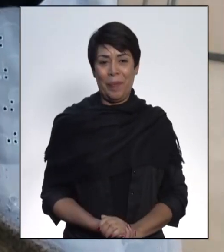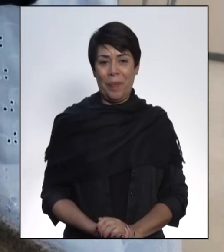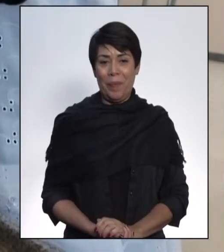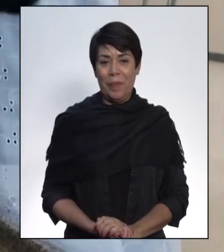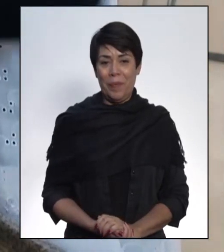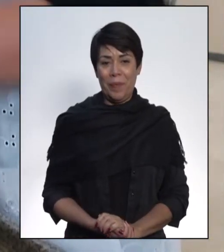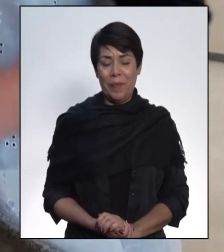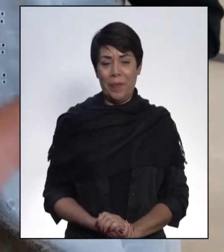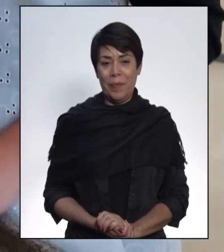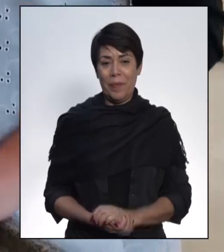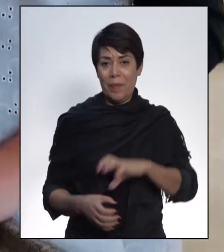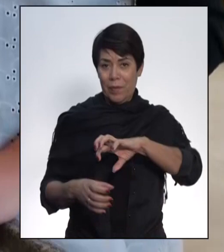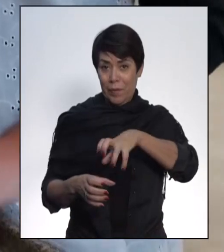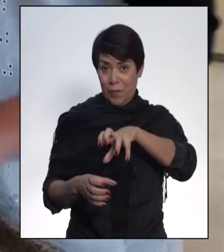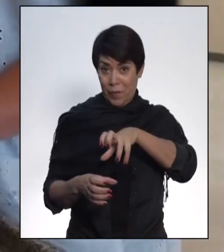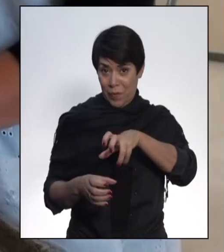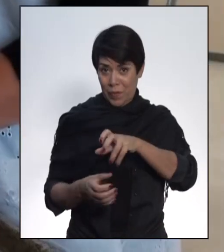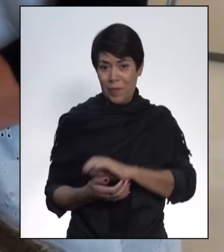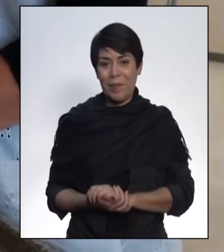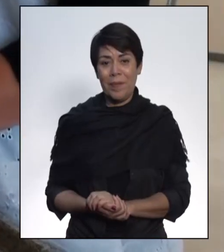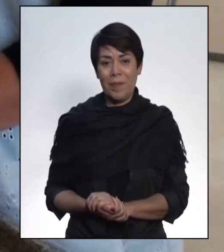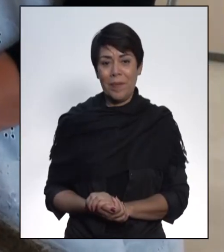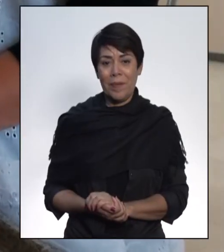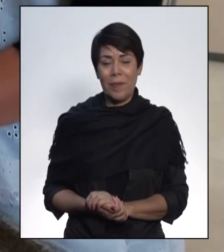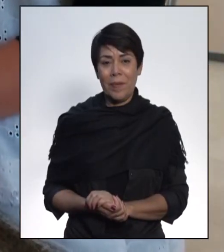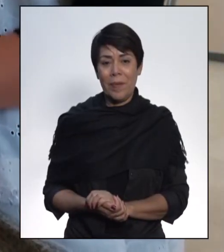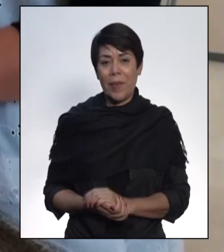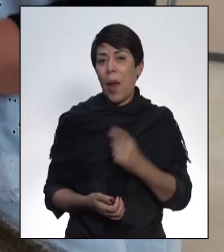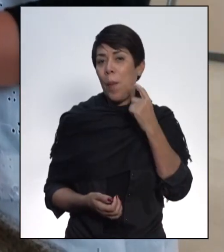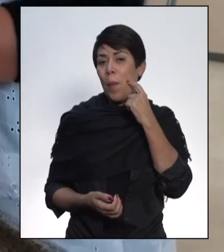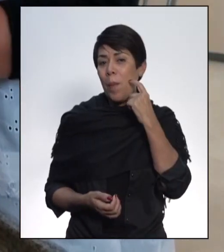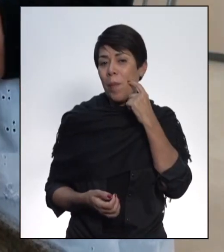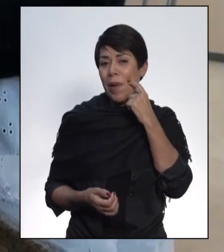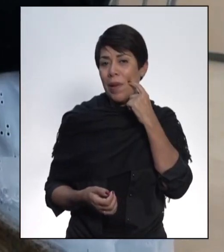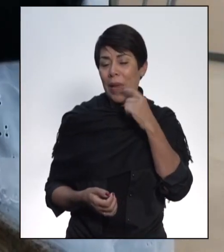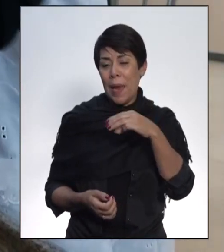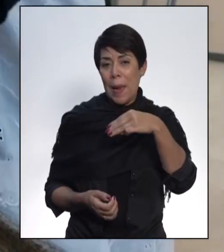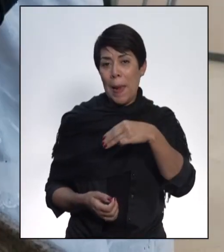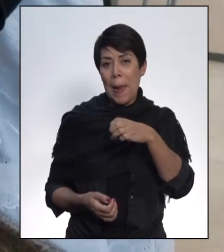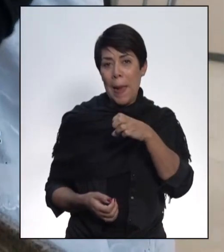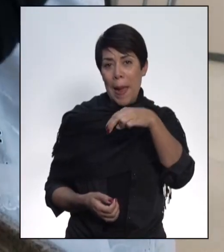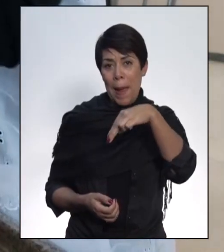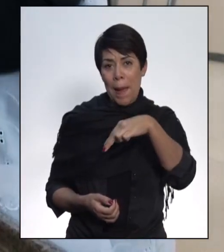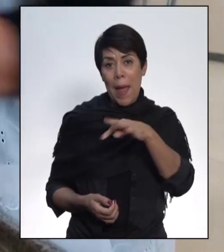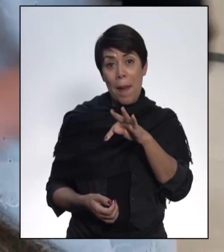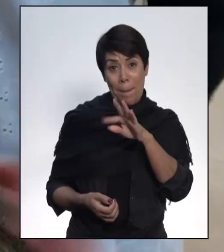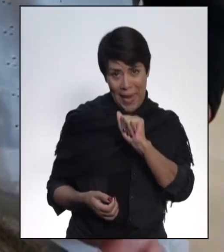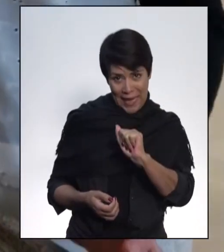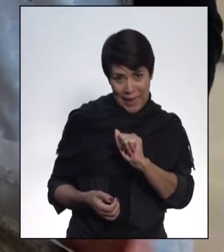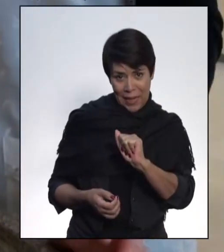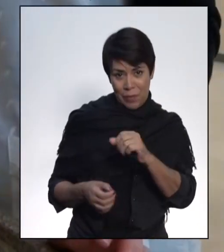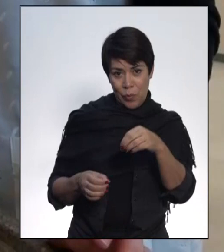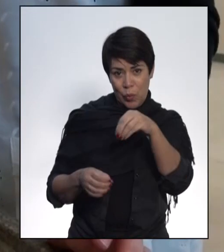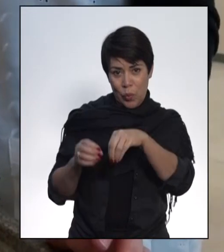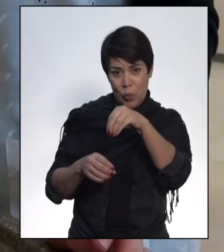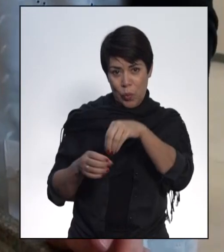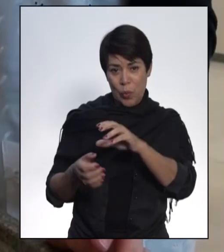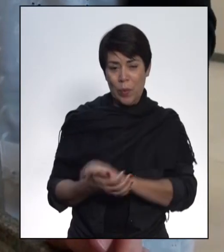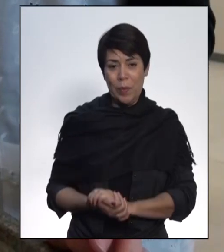Vou abrir o meu refrigerante e vou adicionar a ele as balas de menta.